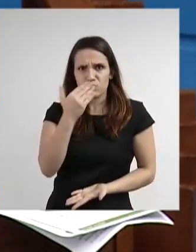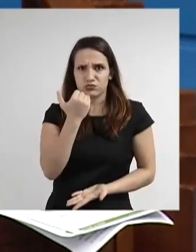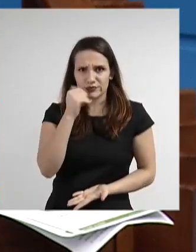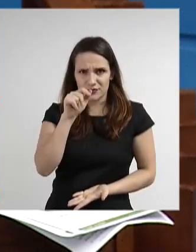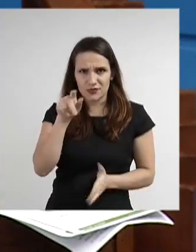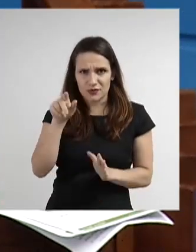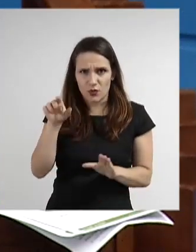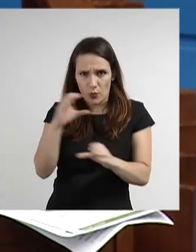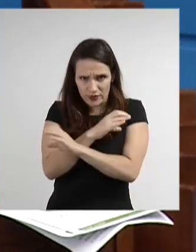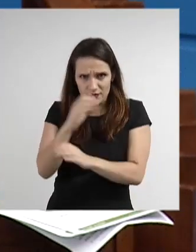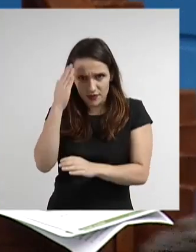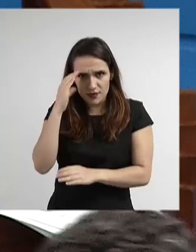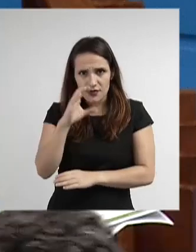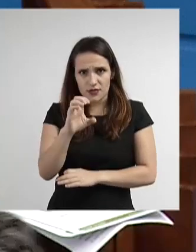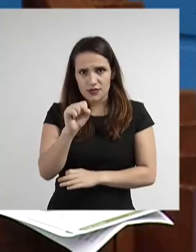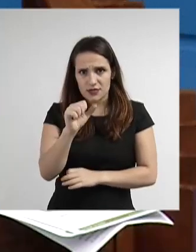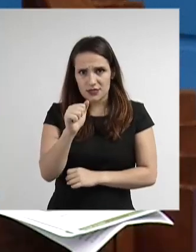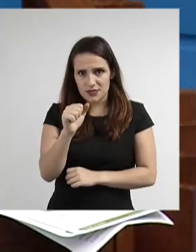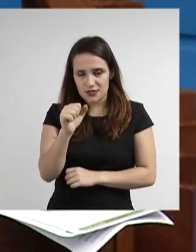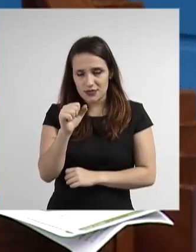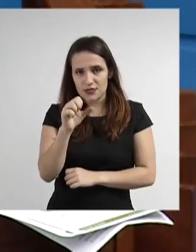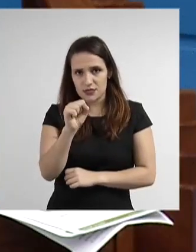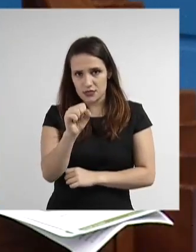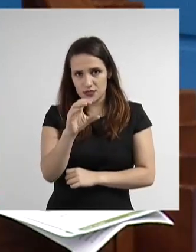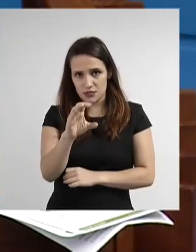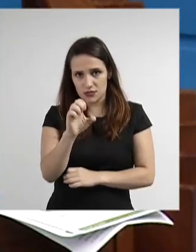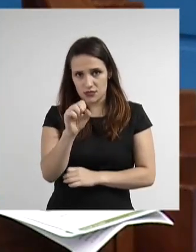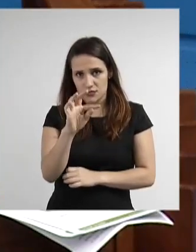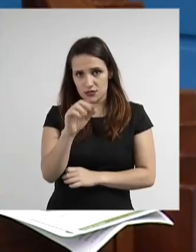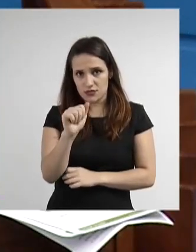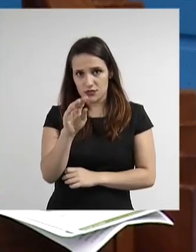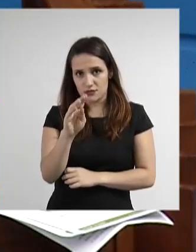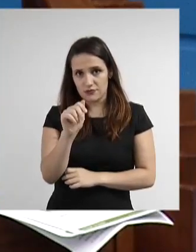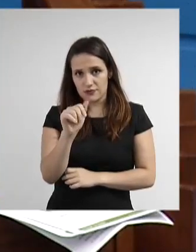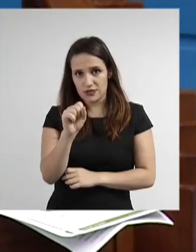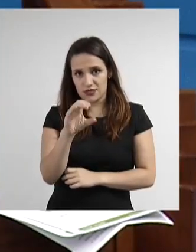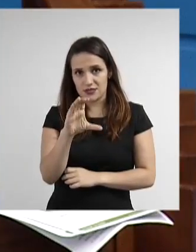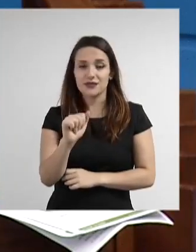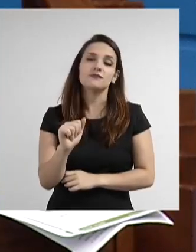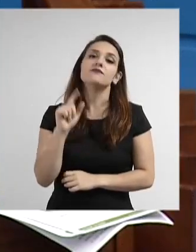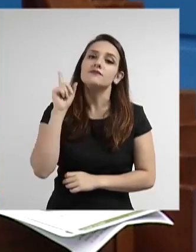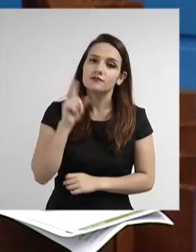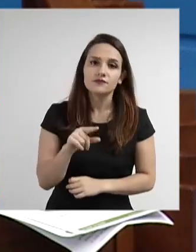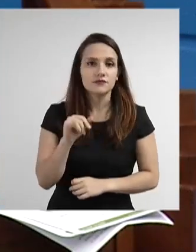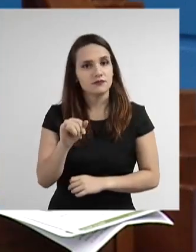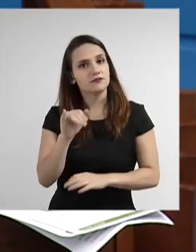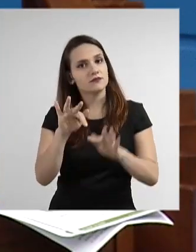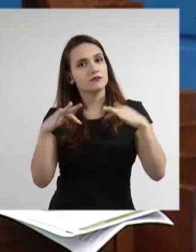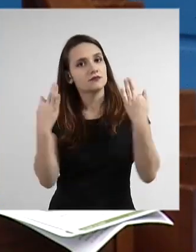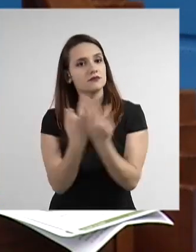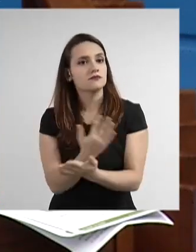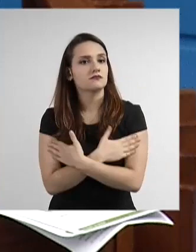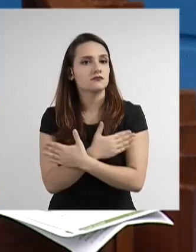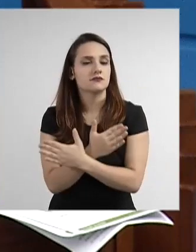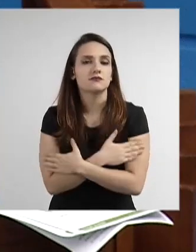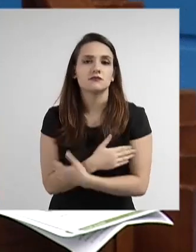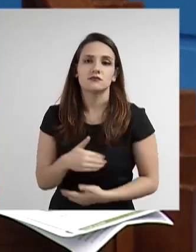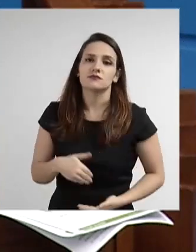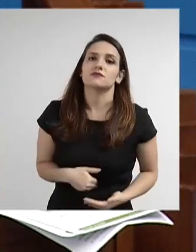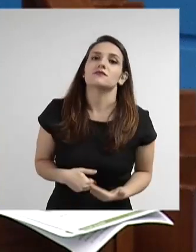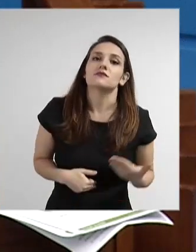básica. Então faz a diferença na vida de uma família que está desempregada e que está